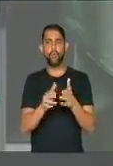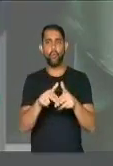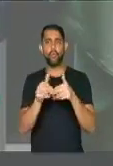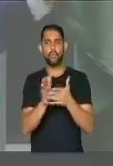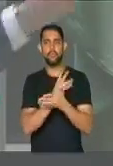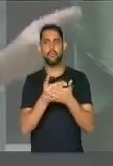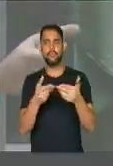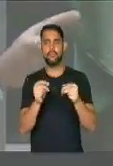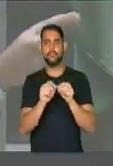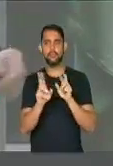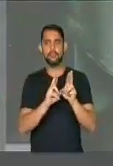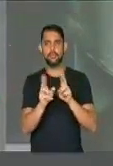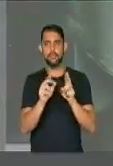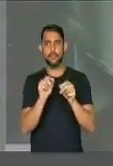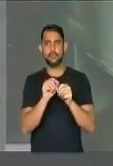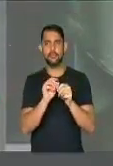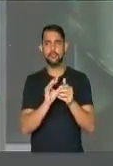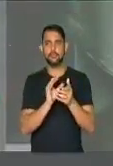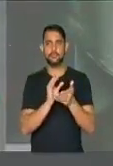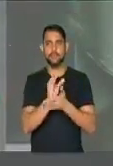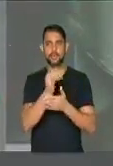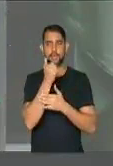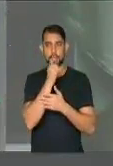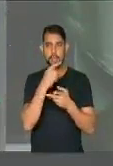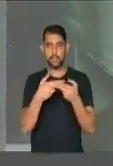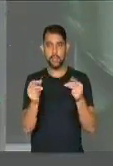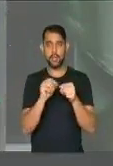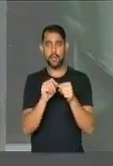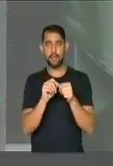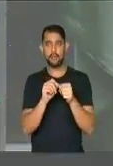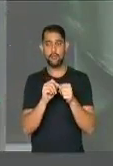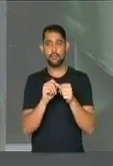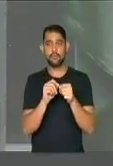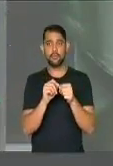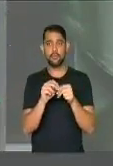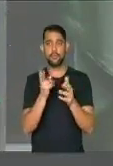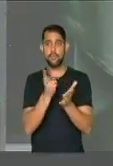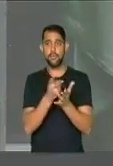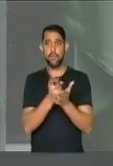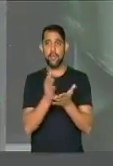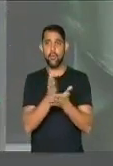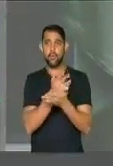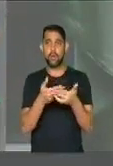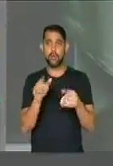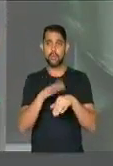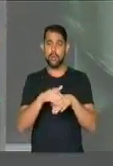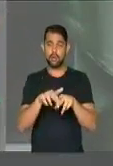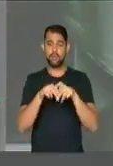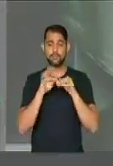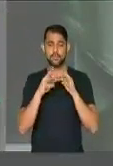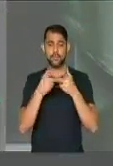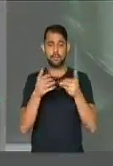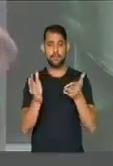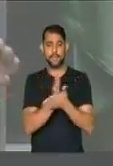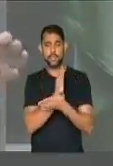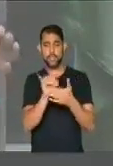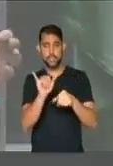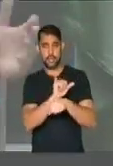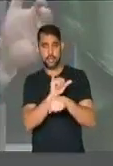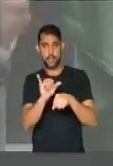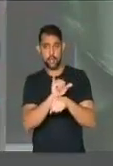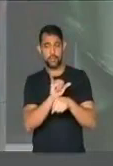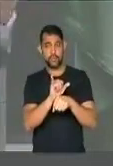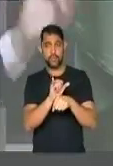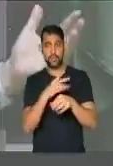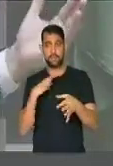a nossa rede de distribuição de energia elétrica, que é algo absolutamente